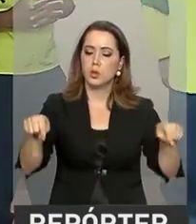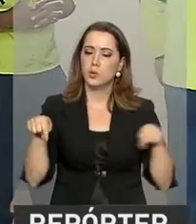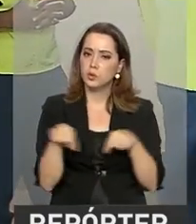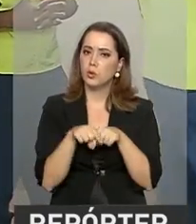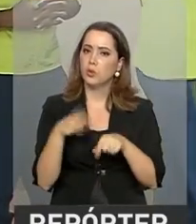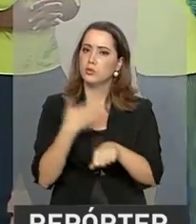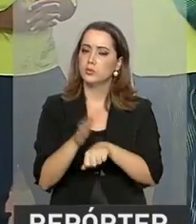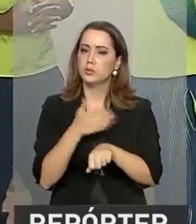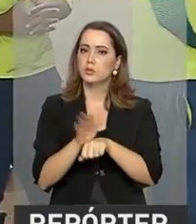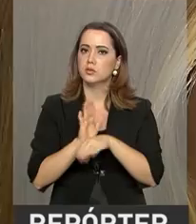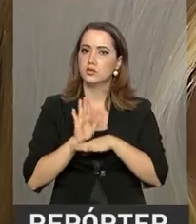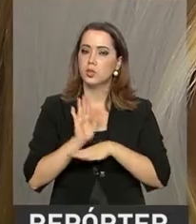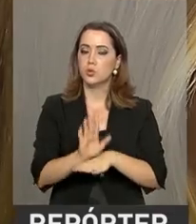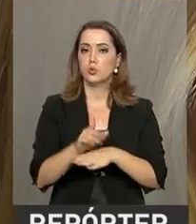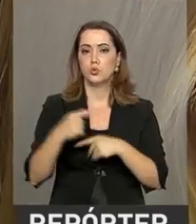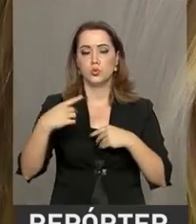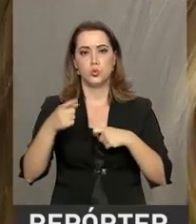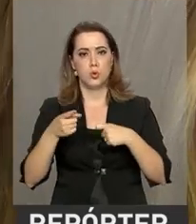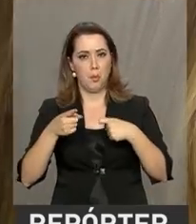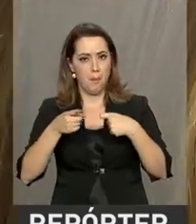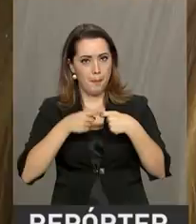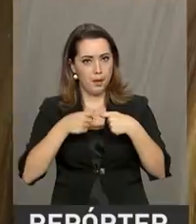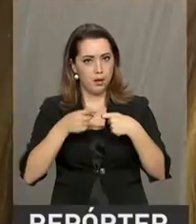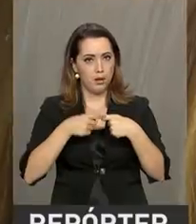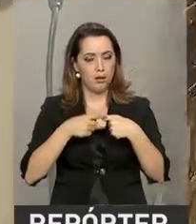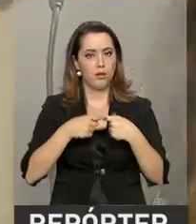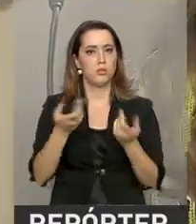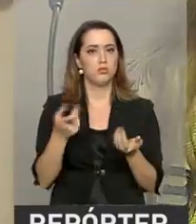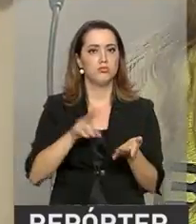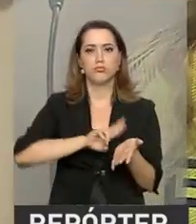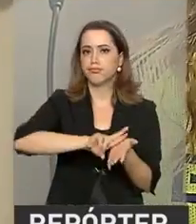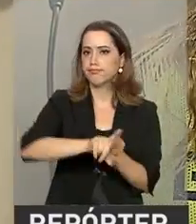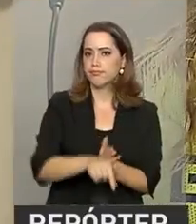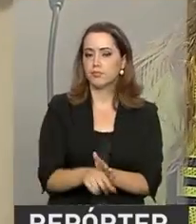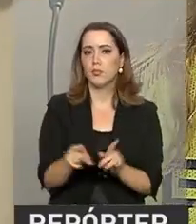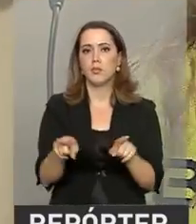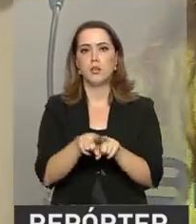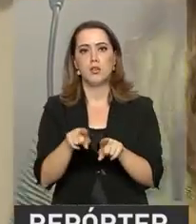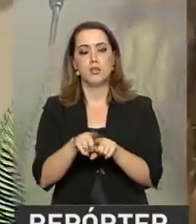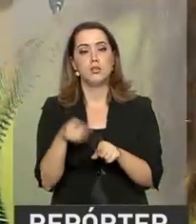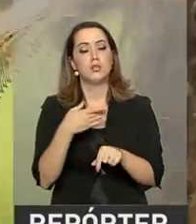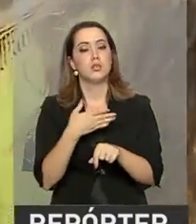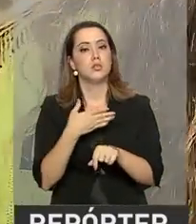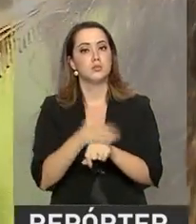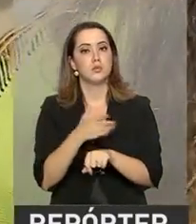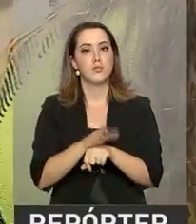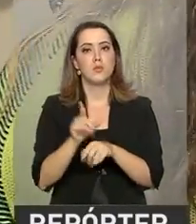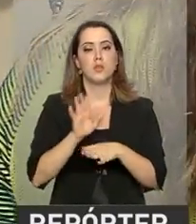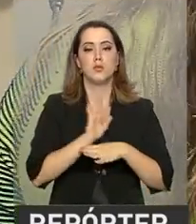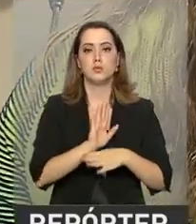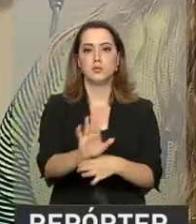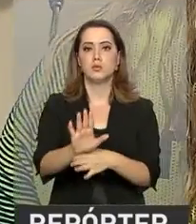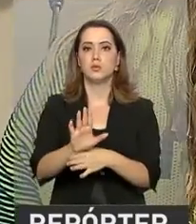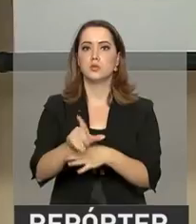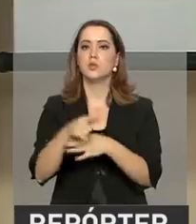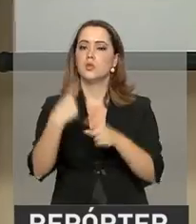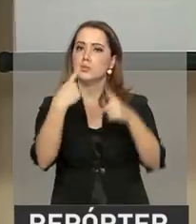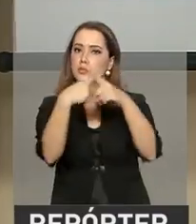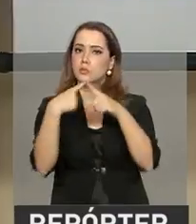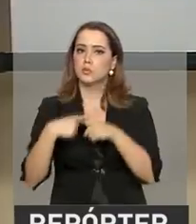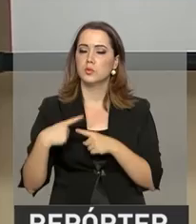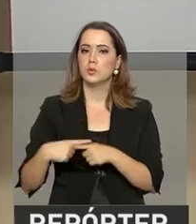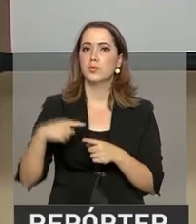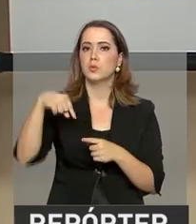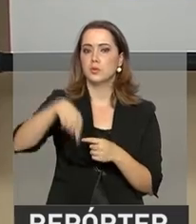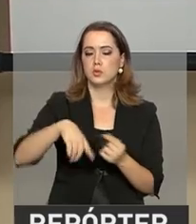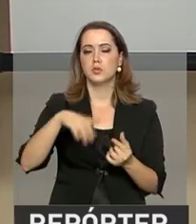atendimento com médicos nutricionista e fisioterapeuta além de apoio na participação em campeonatos e torneios internacionais já